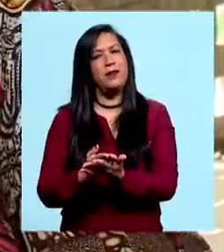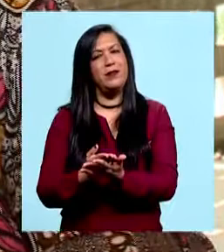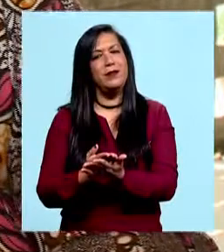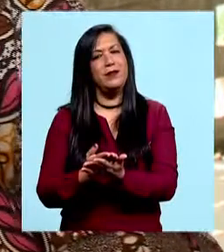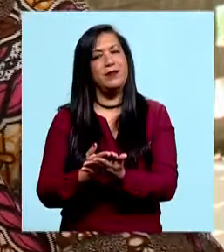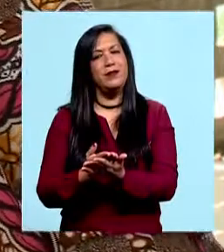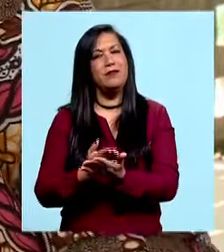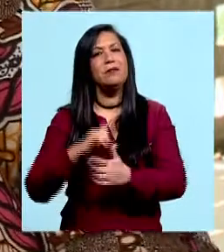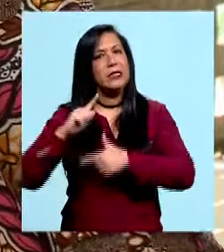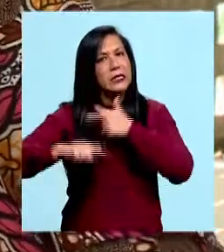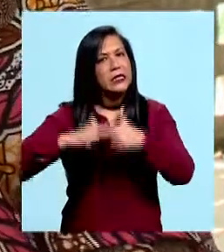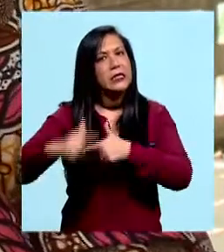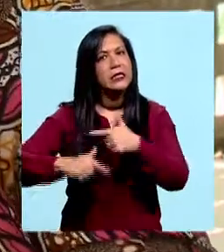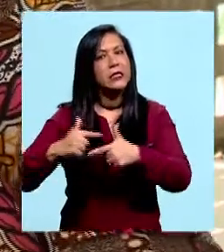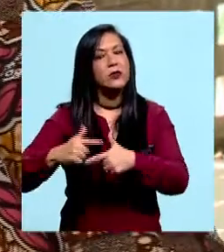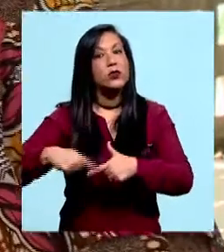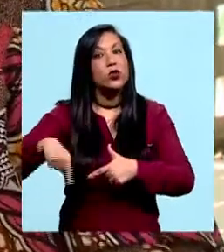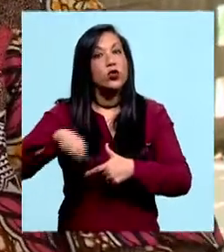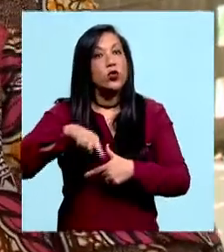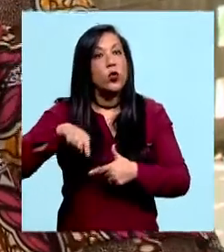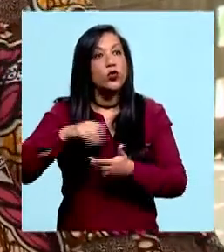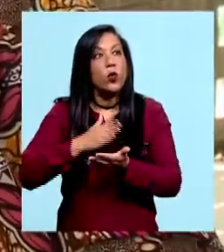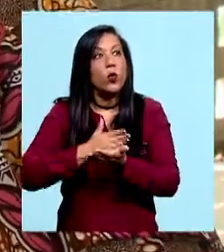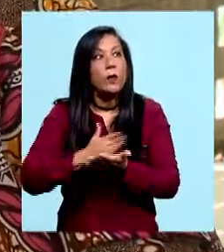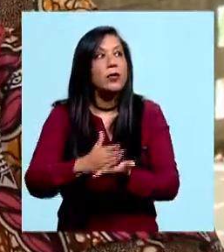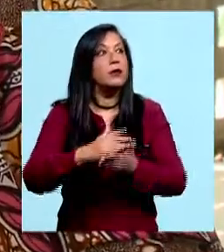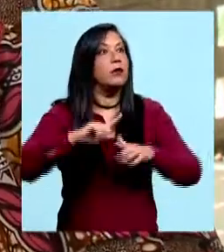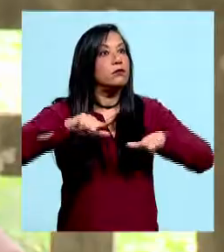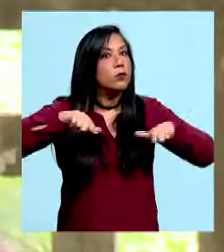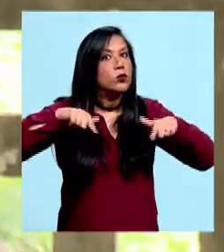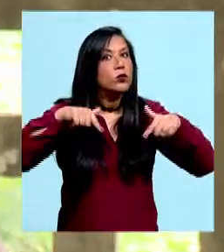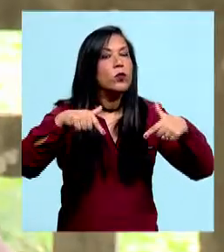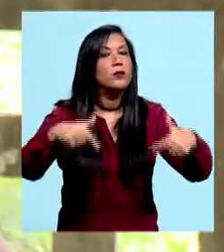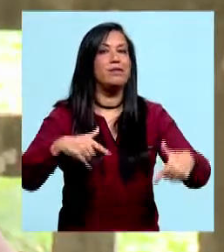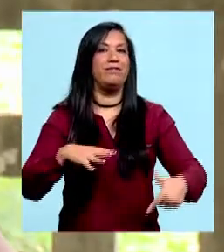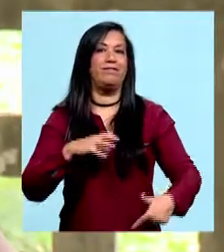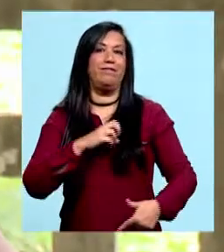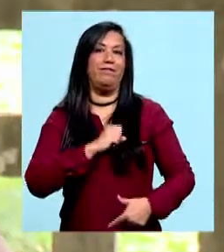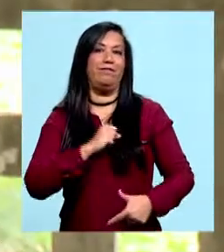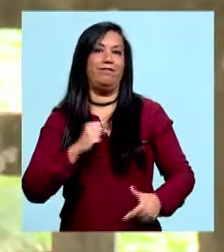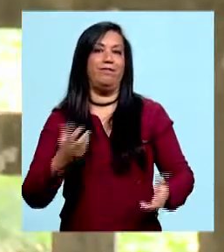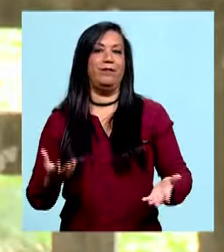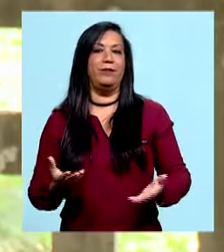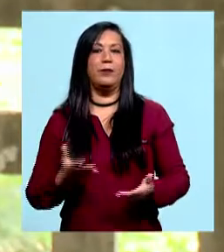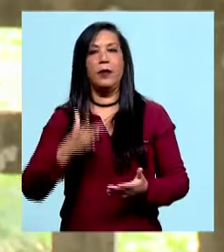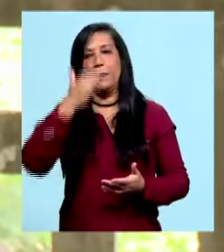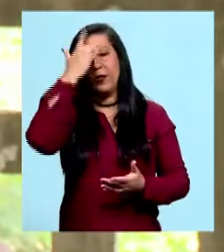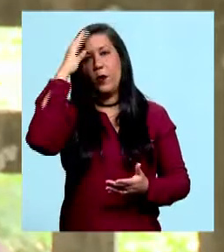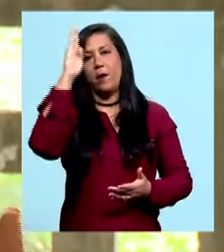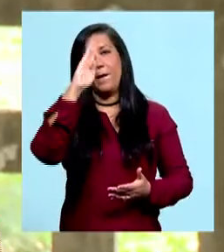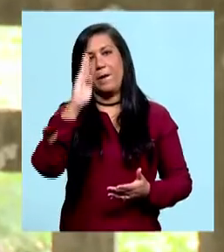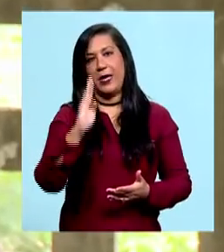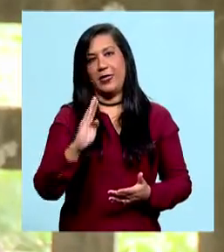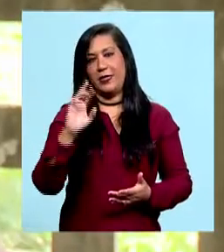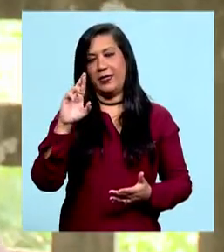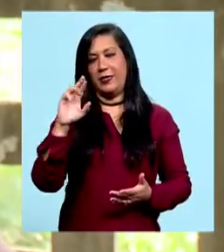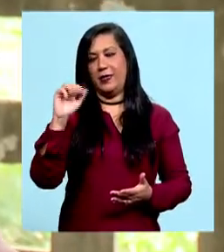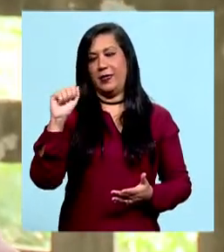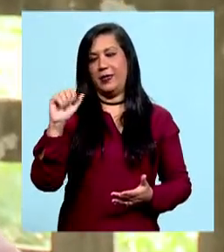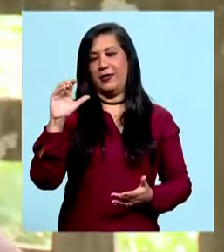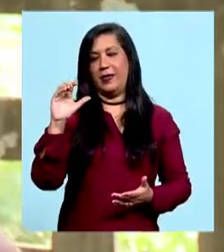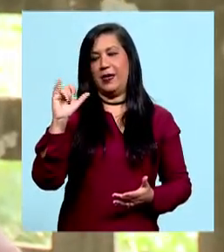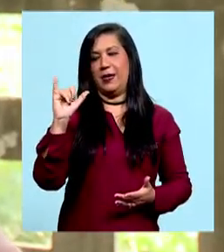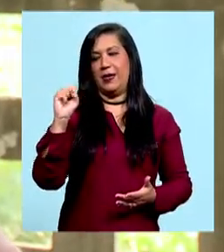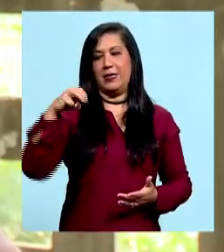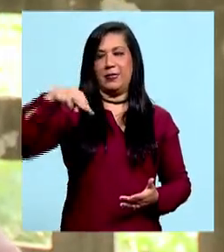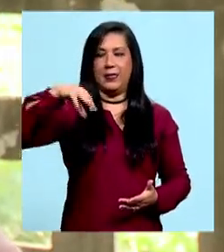tarefa que todos temos que começar a realizar a partir de agora. O brasileiro lida com o racismo cotidianamente.